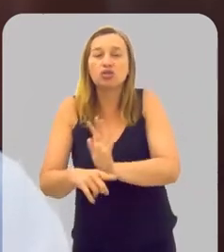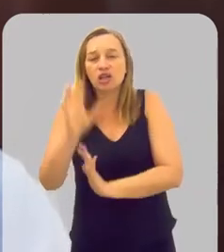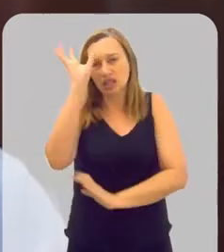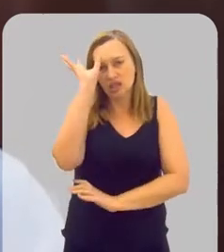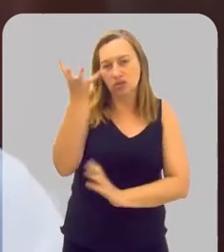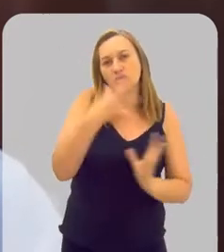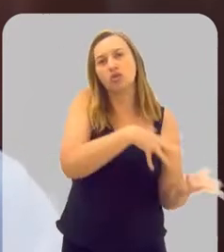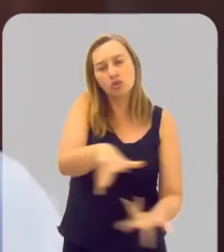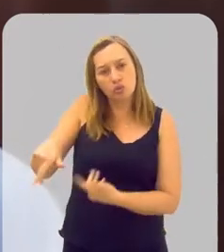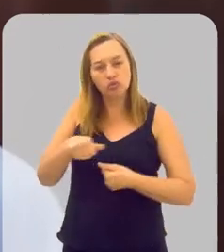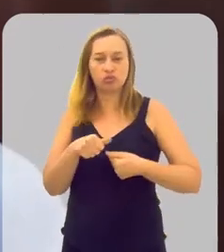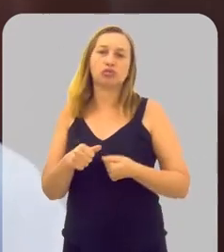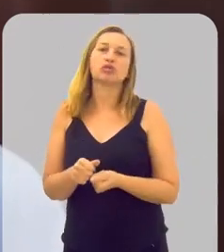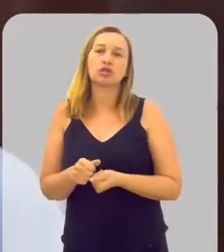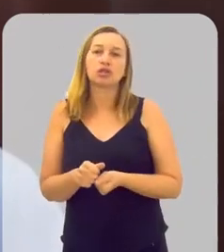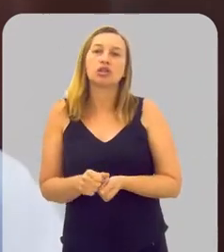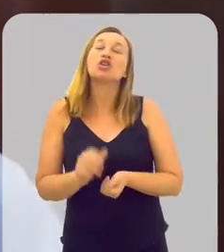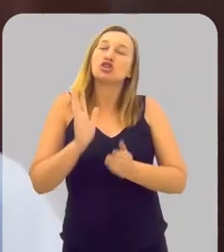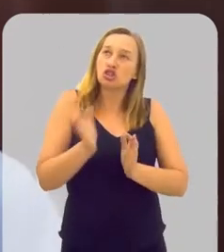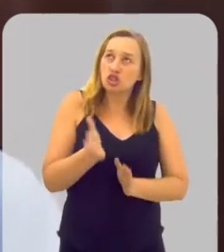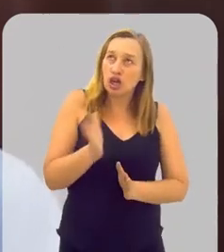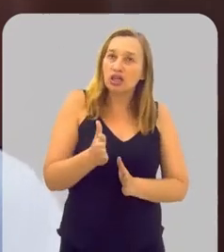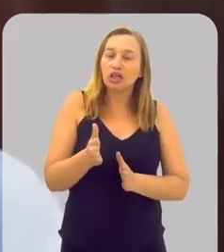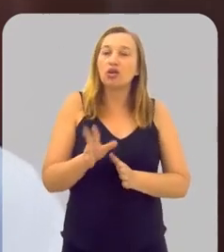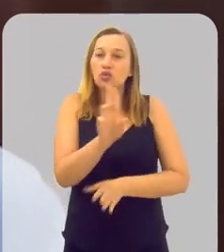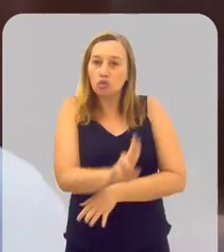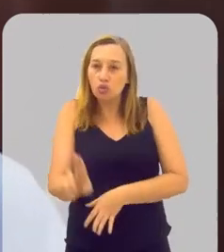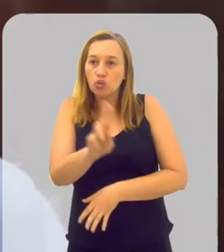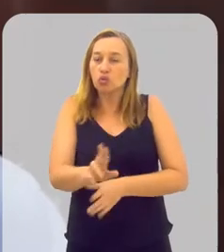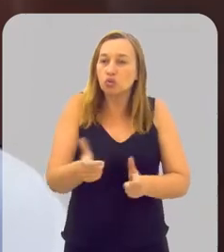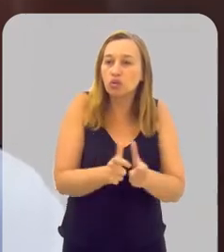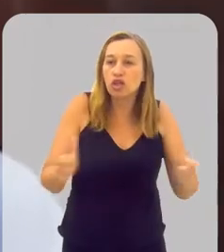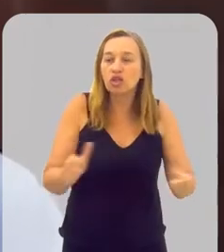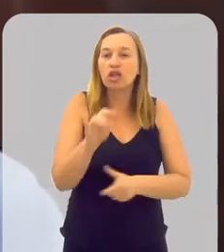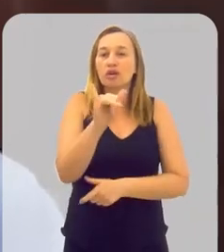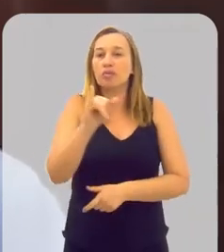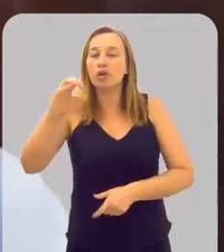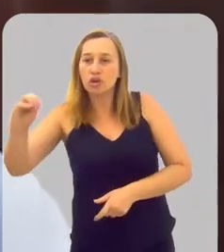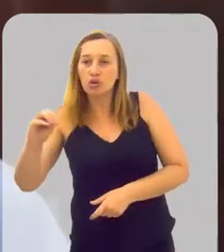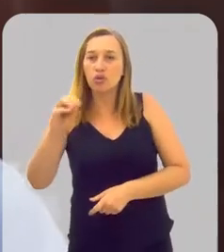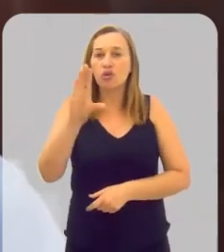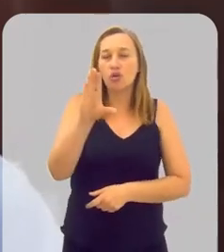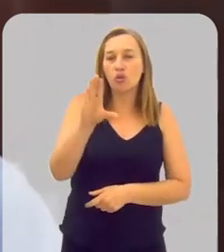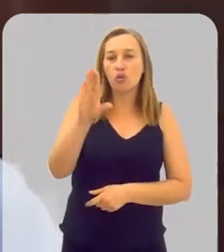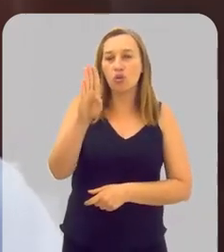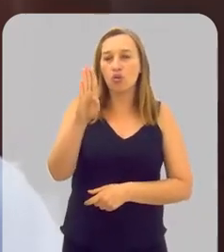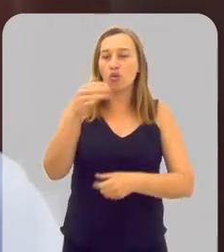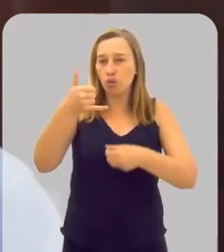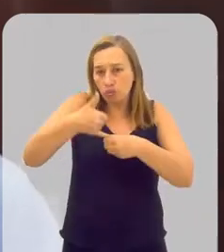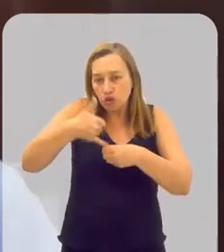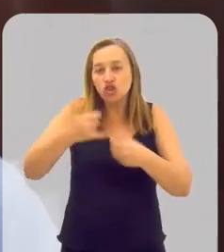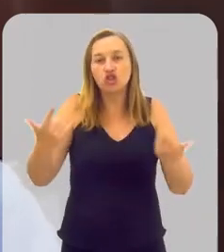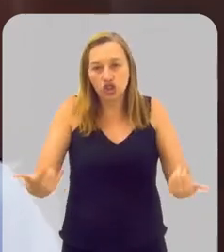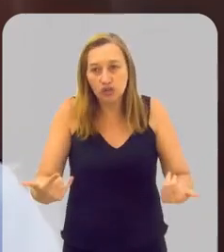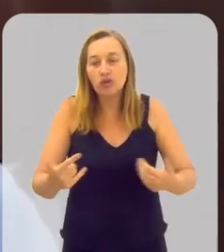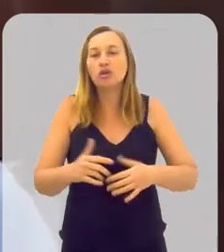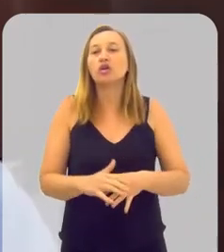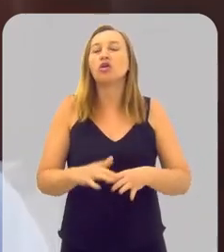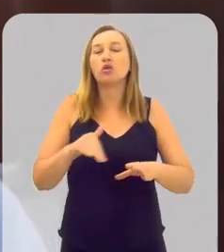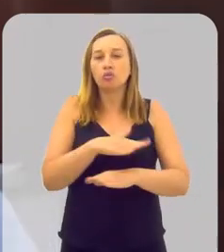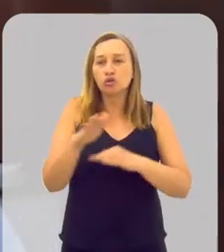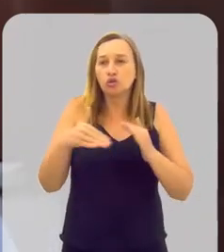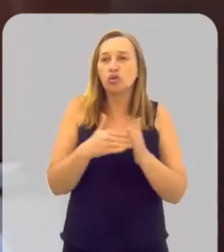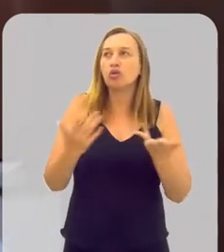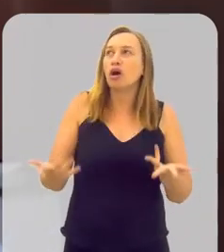de soluções para o mundo como um todo. A gente já tem grande consumo, né, de biocombustíveis no país, a gente é referência mundial